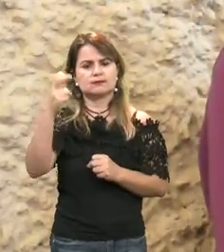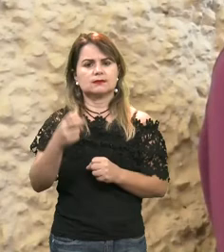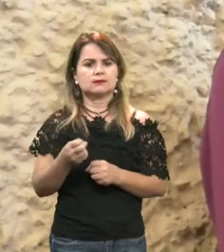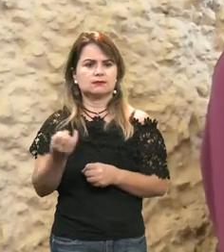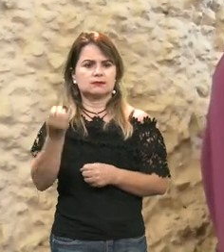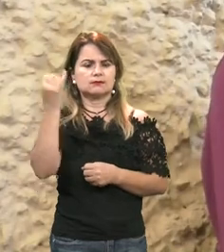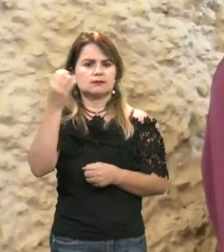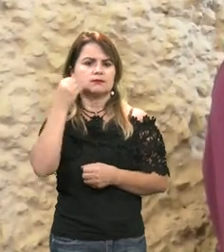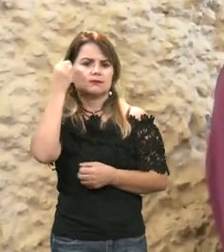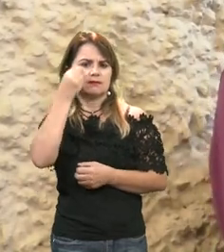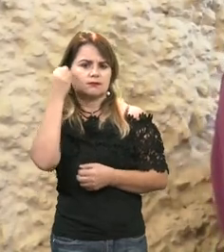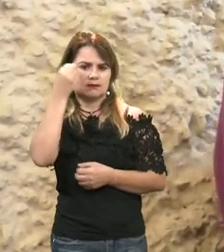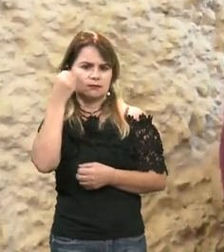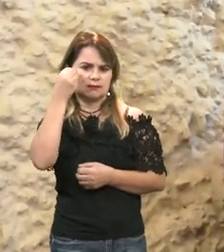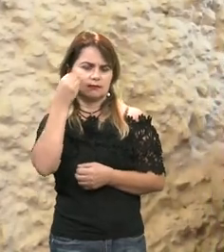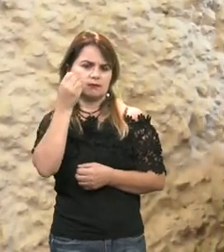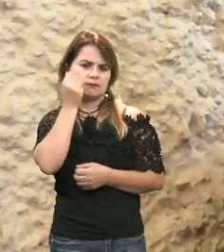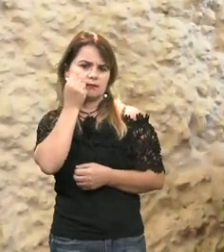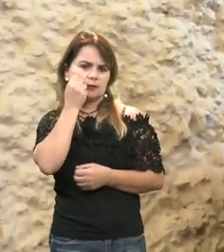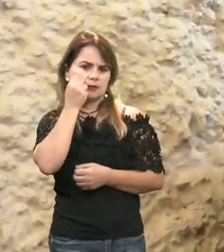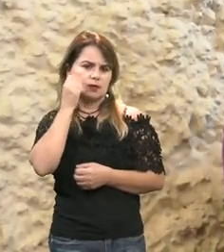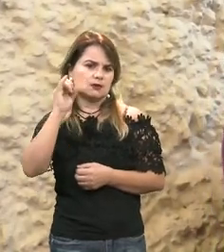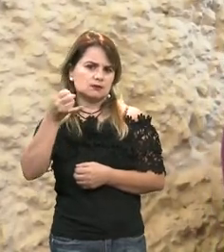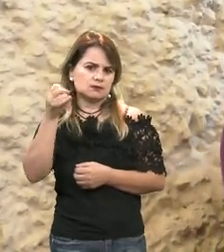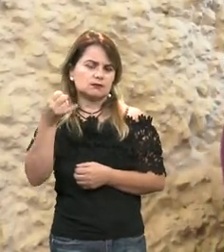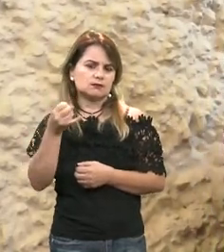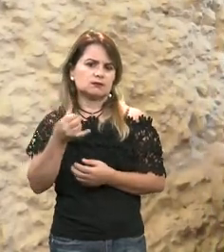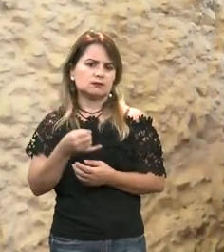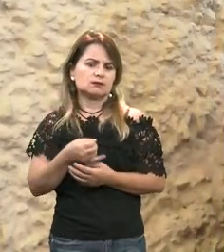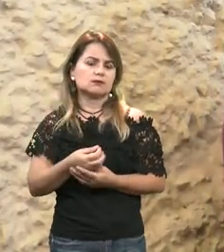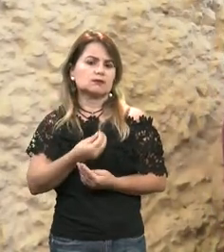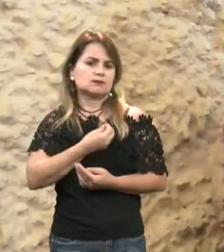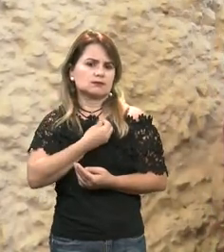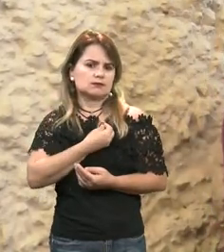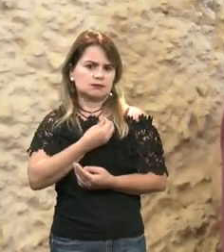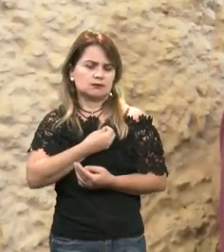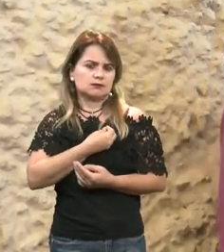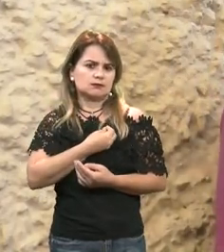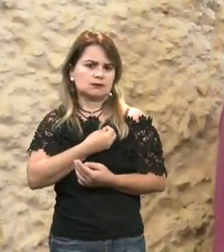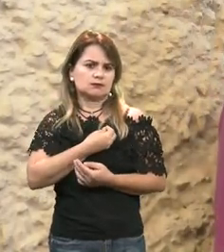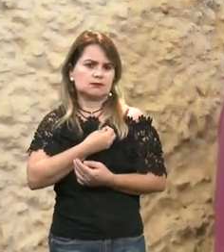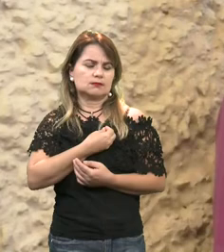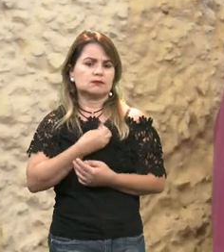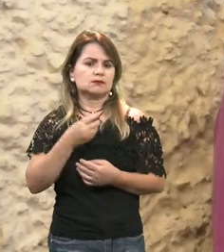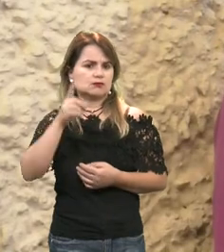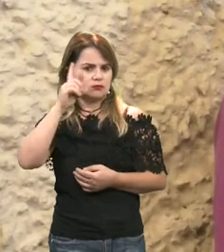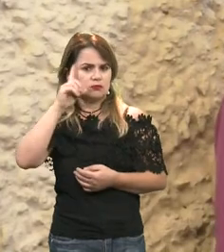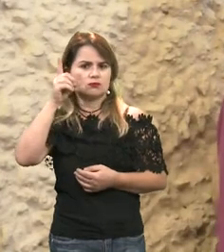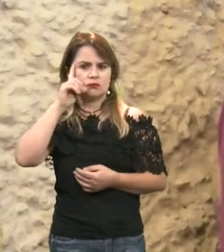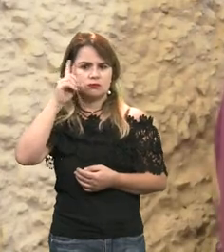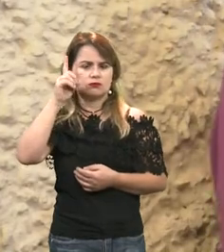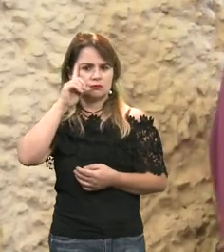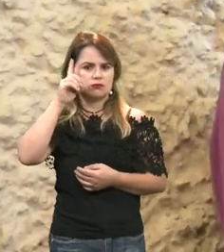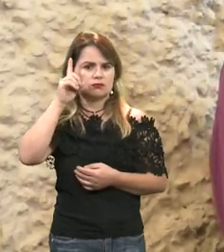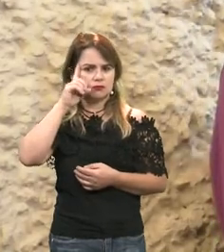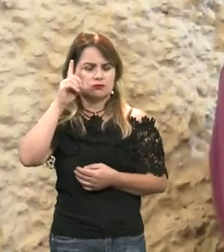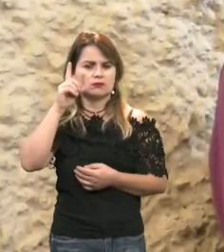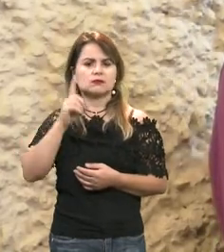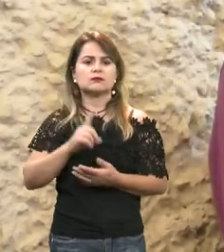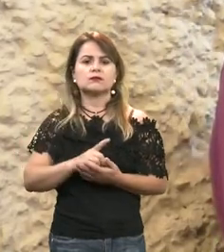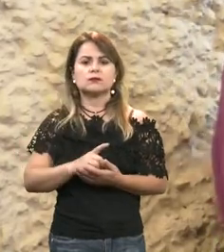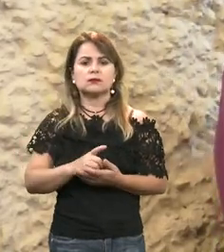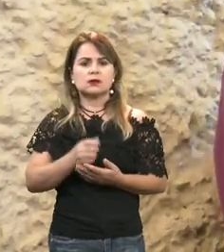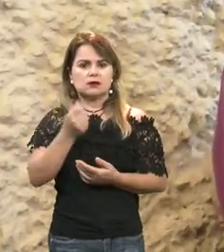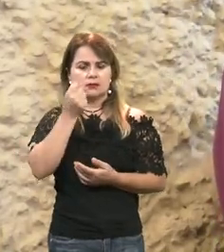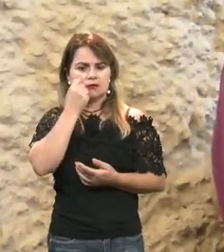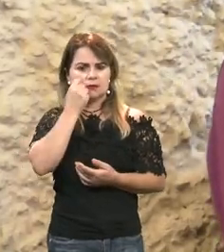a experiência dessas mulheres é vivência, é a vivência da vida, do dia a dia. E como elas mesmas